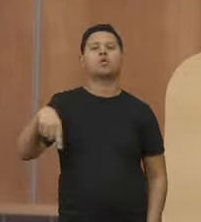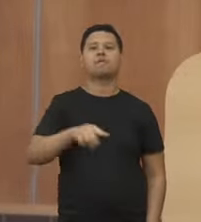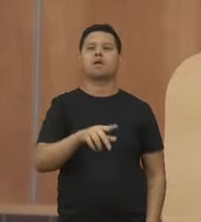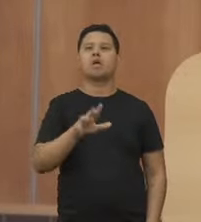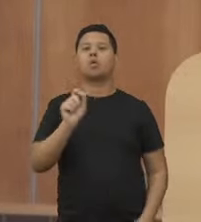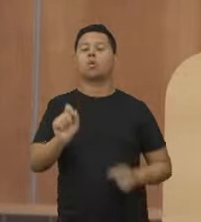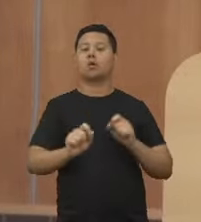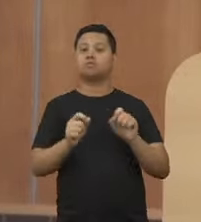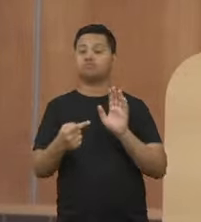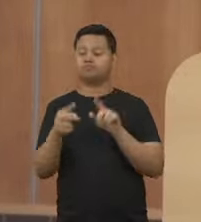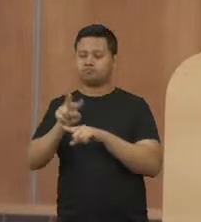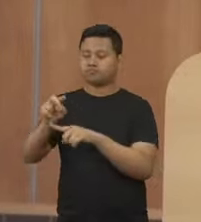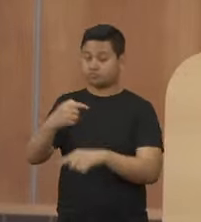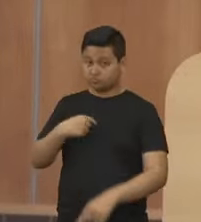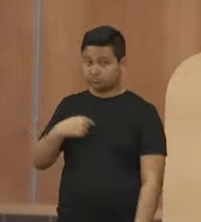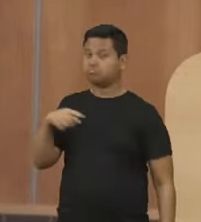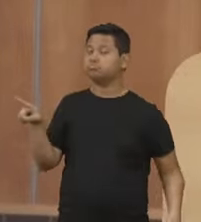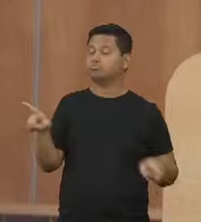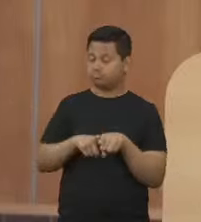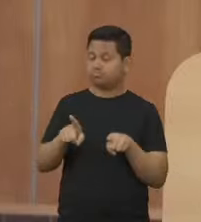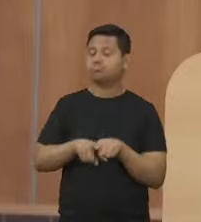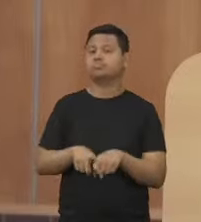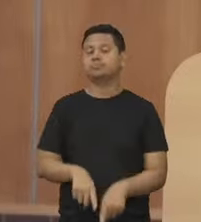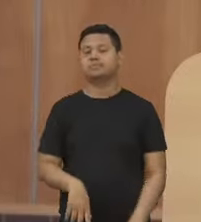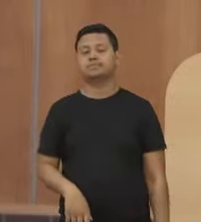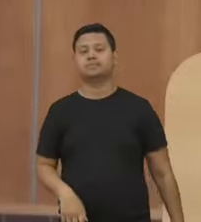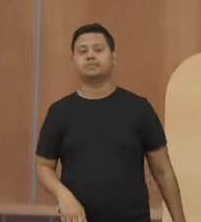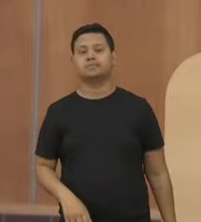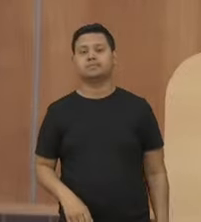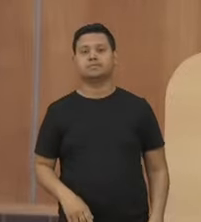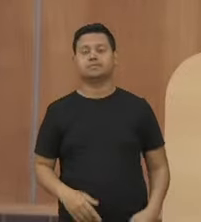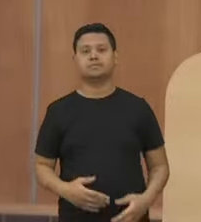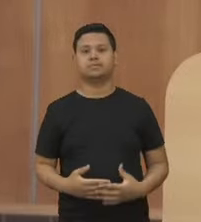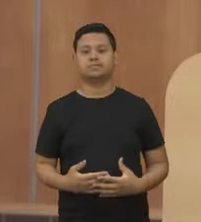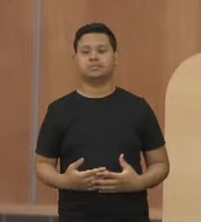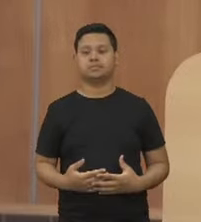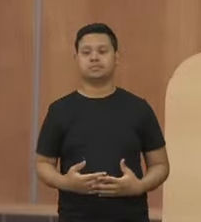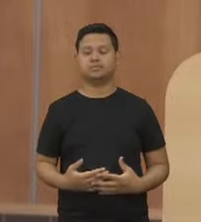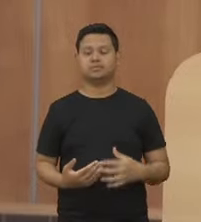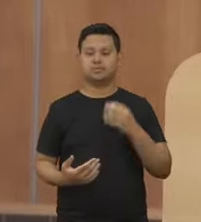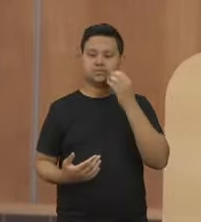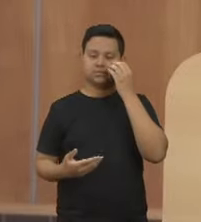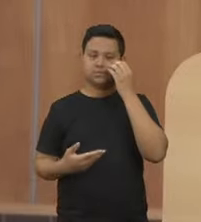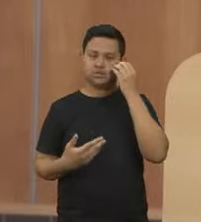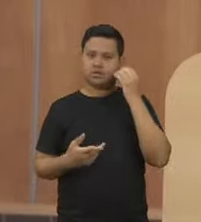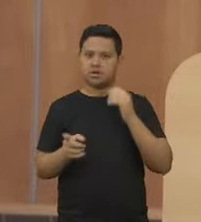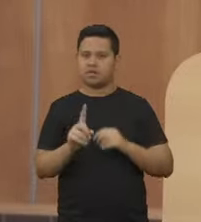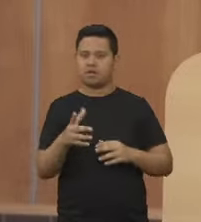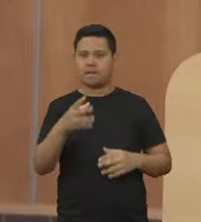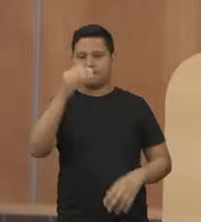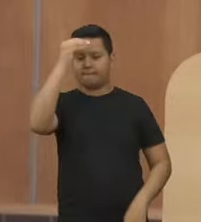vão fiscalizar e eu também vou fiscalizar. Então é um projeto que não vai prejudicar vocês.